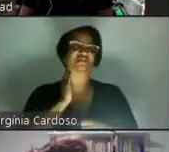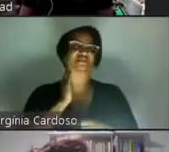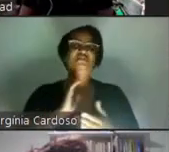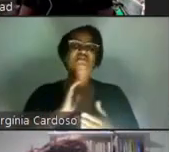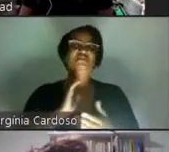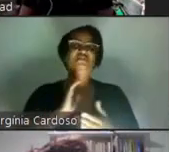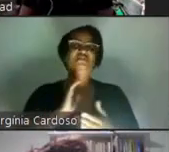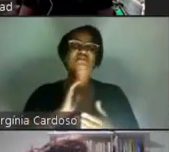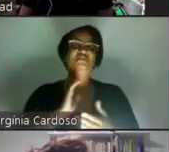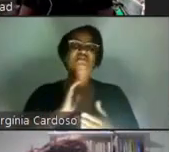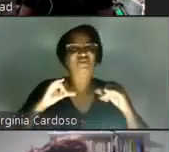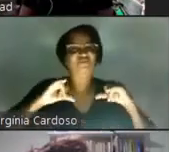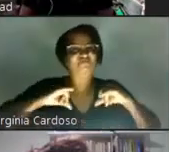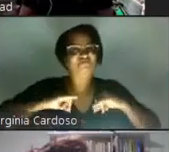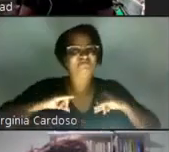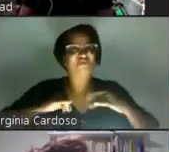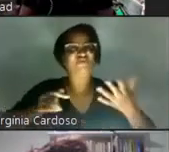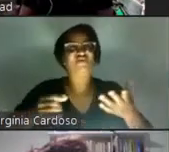mil mortes,